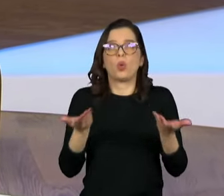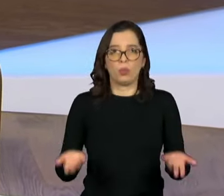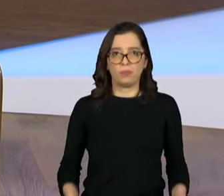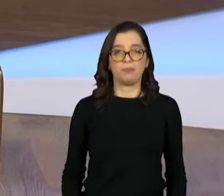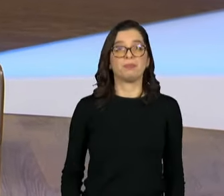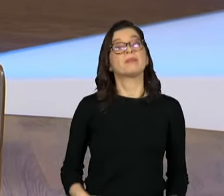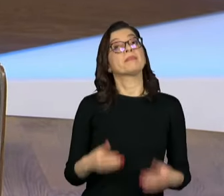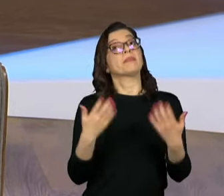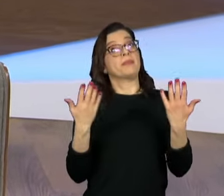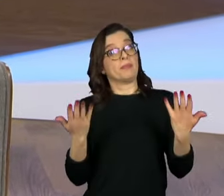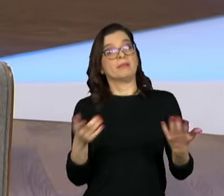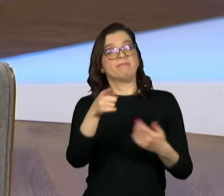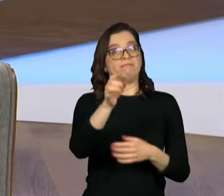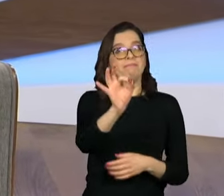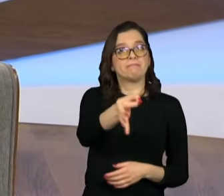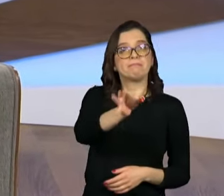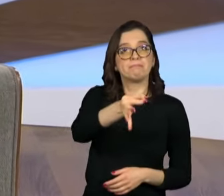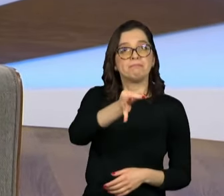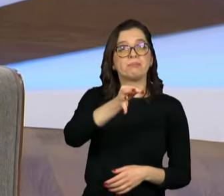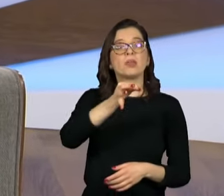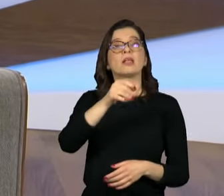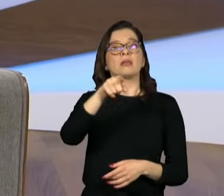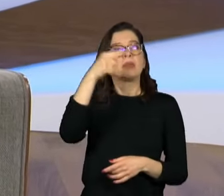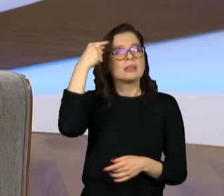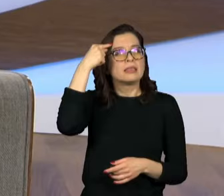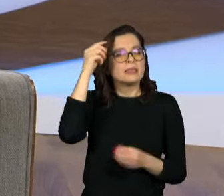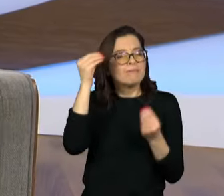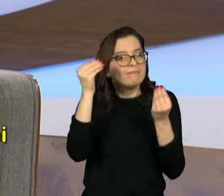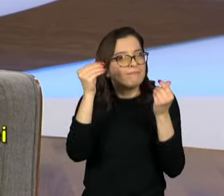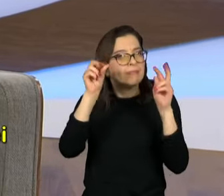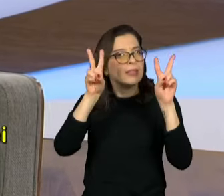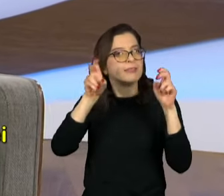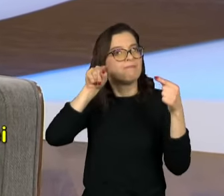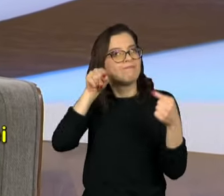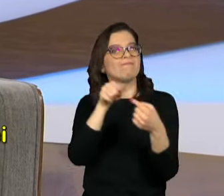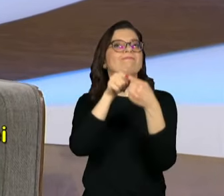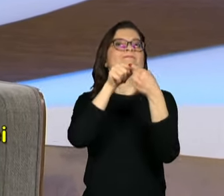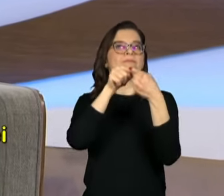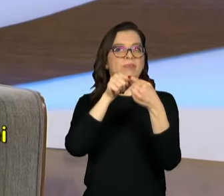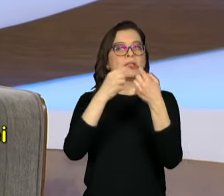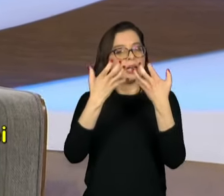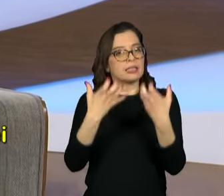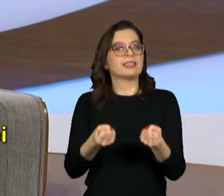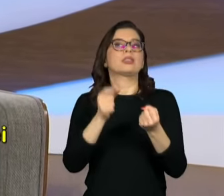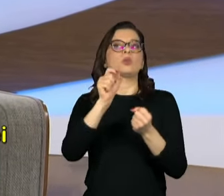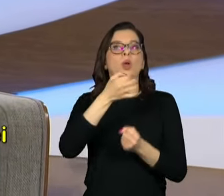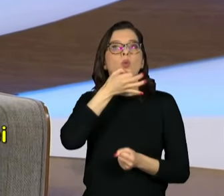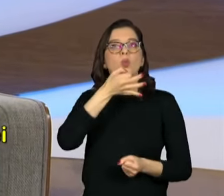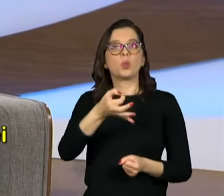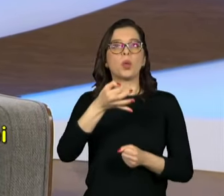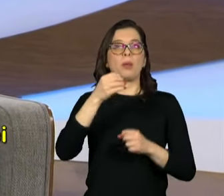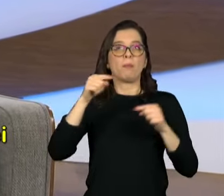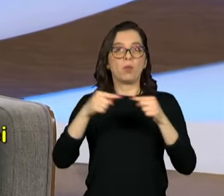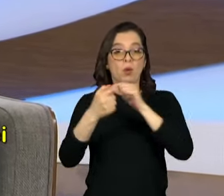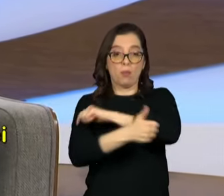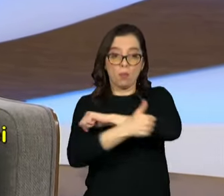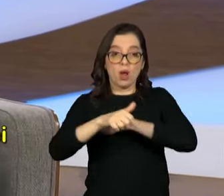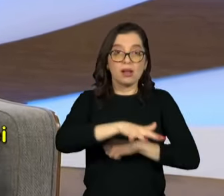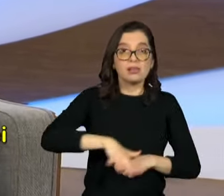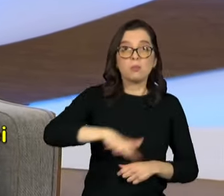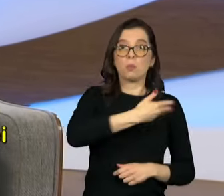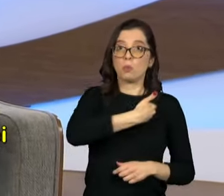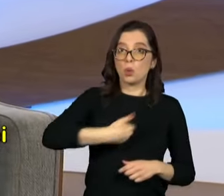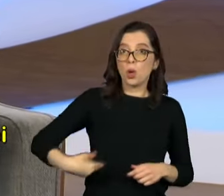Well, it's right, and you're sharpening the question, rightly so, because to admit moral argument into the